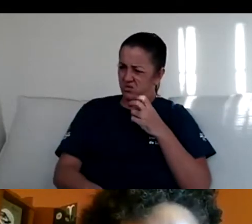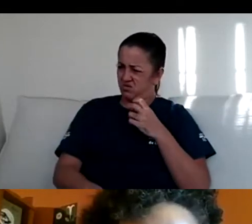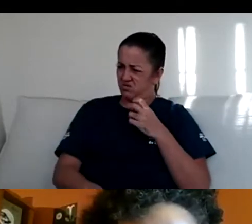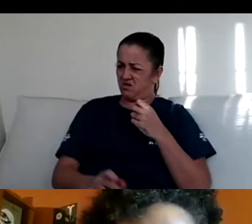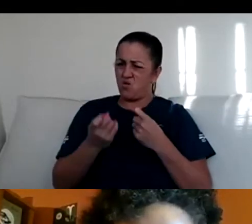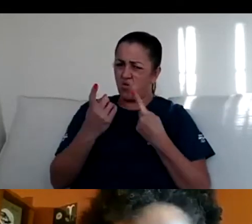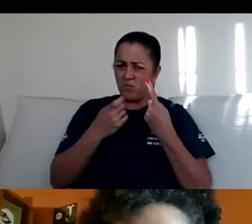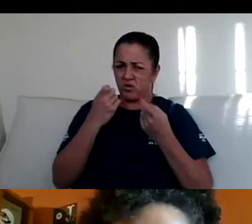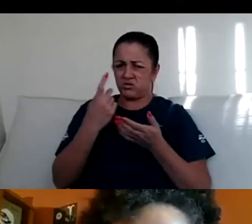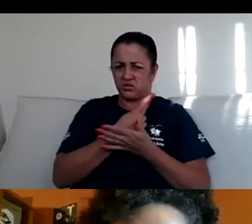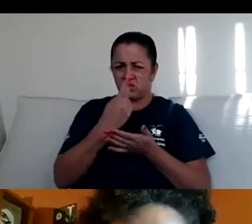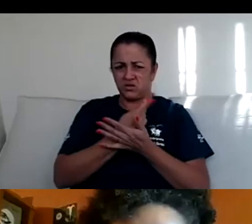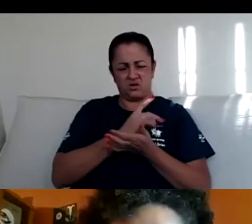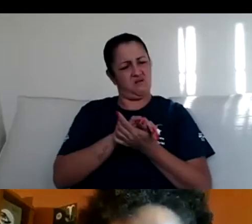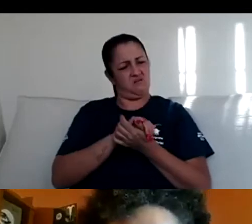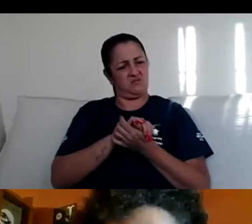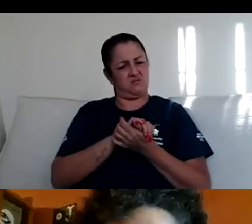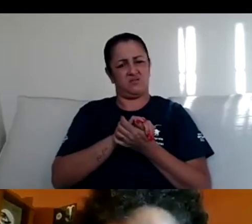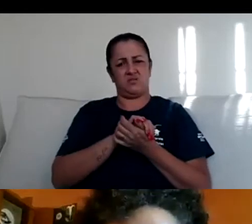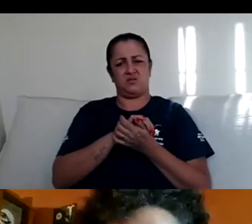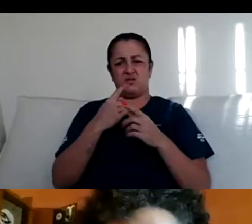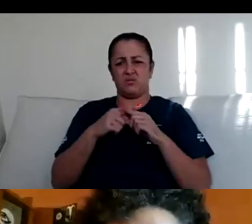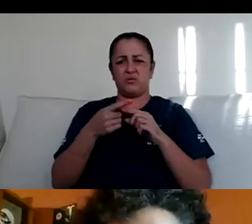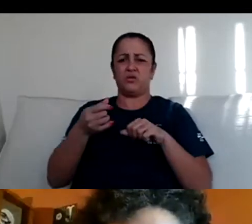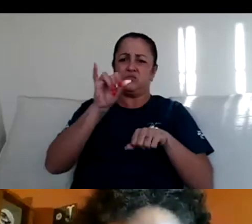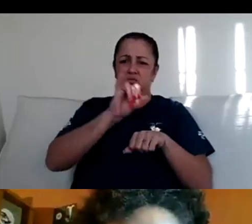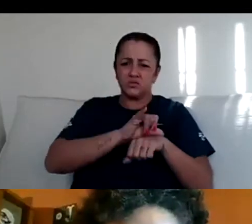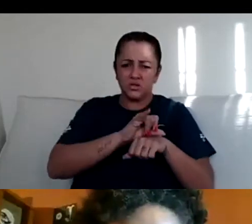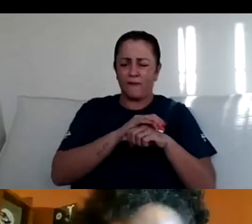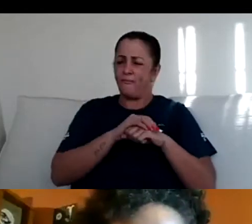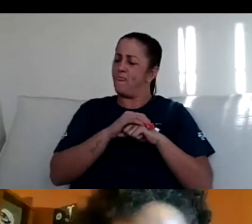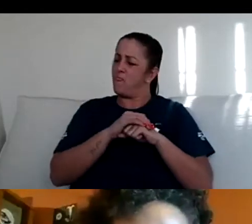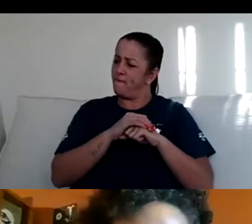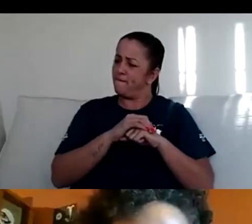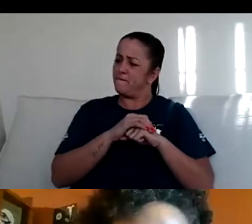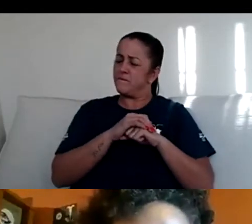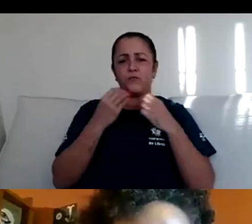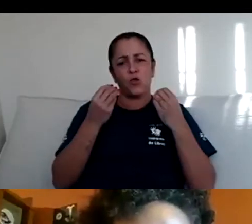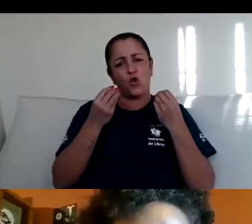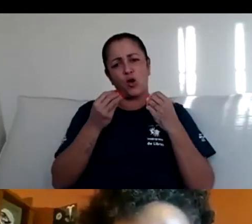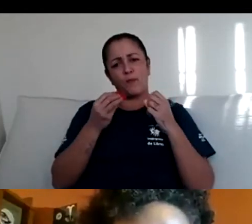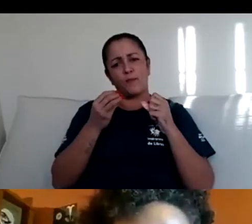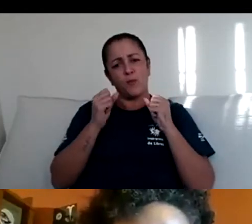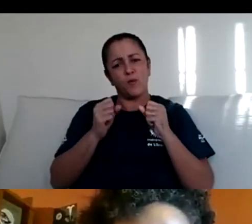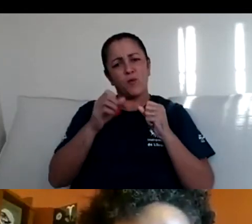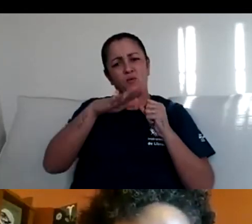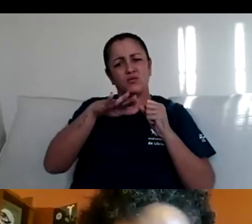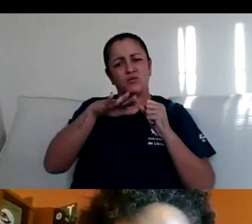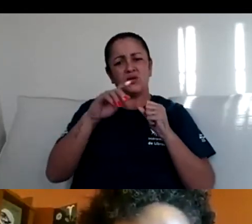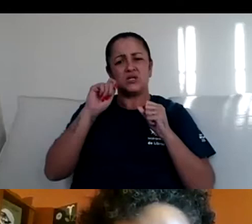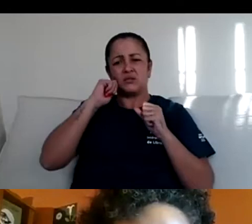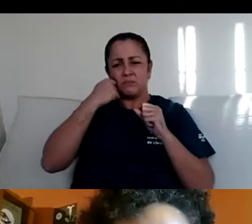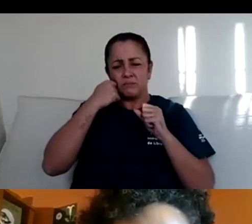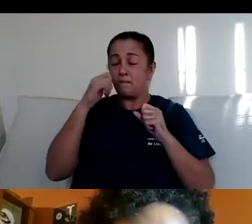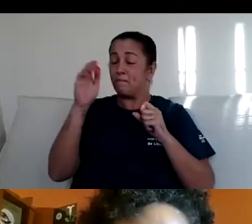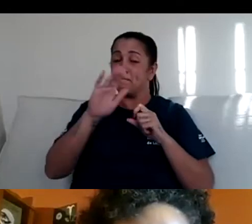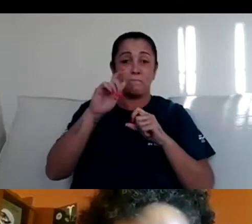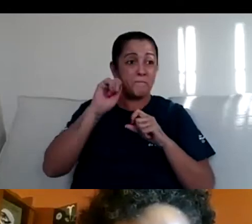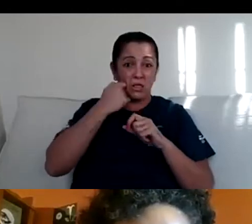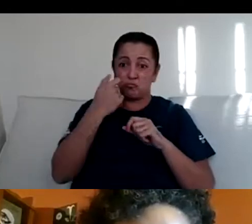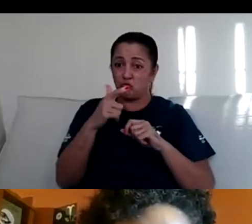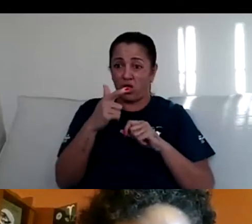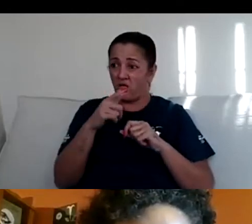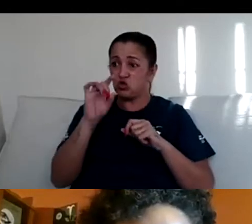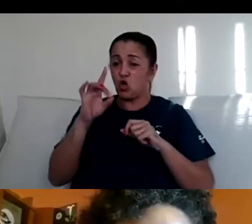de errada nisso, porque a gente está no centro e tal. Como o público pode se declarar só brancos, né, não negros e